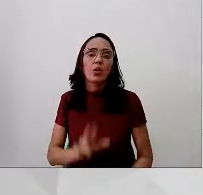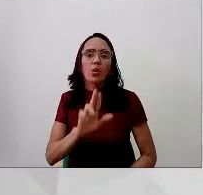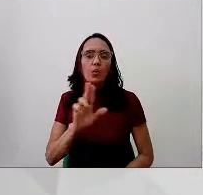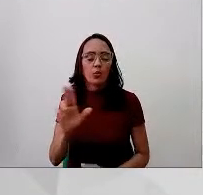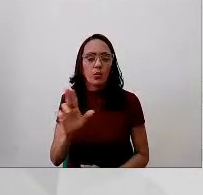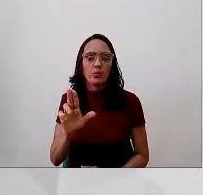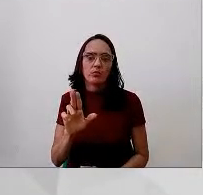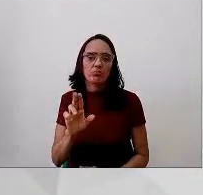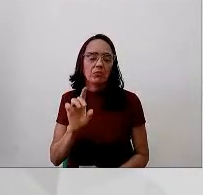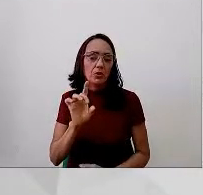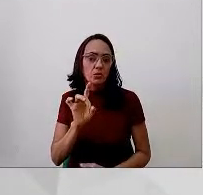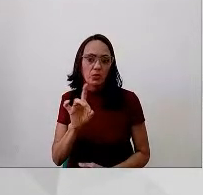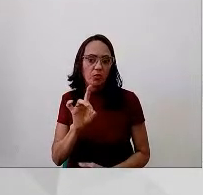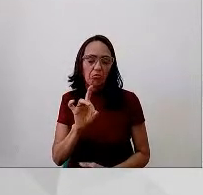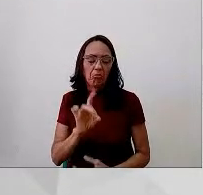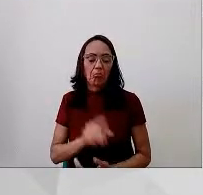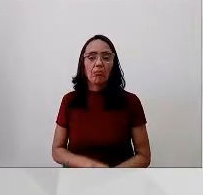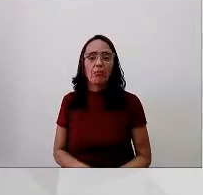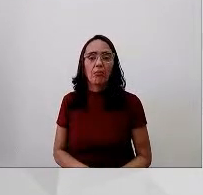continua.